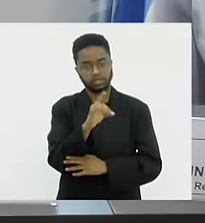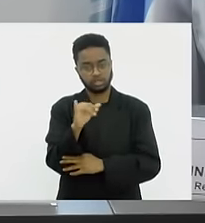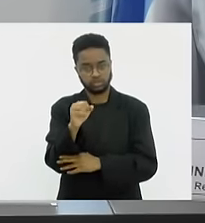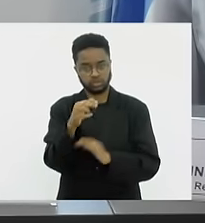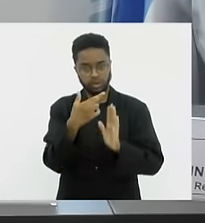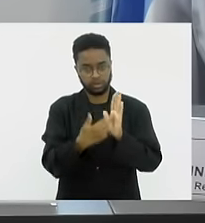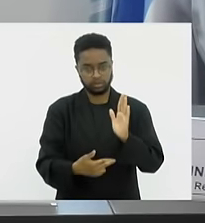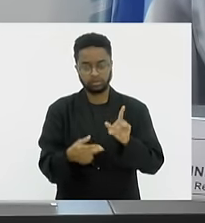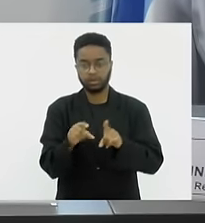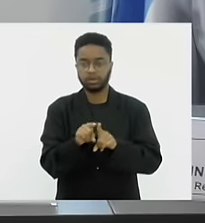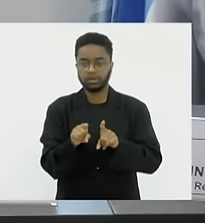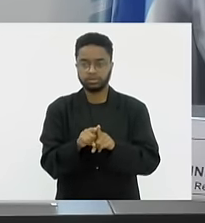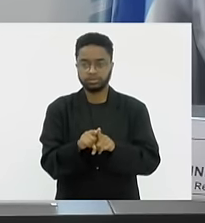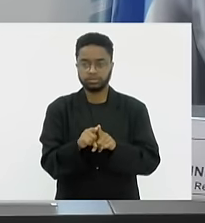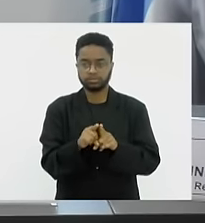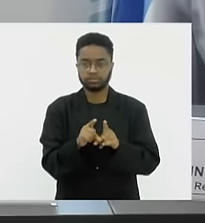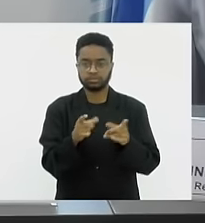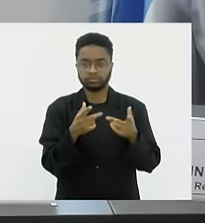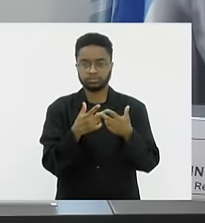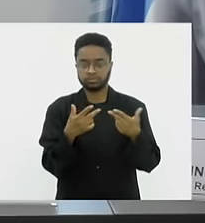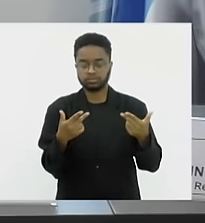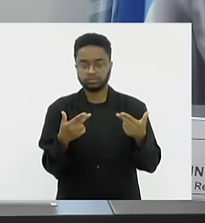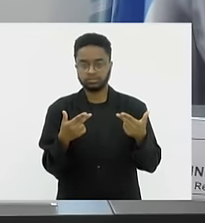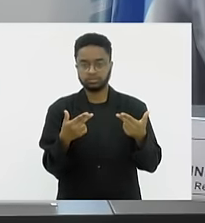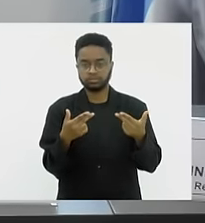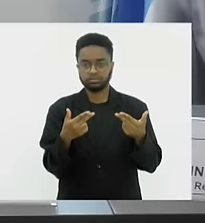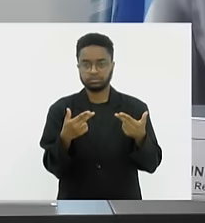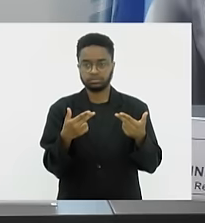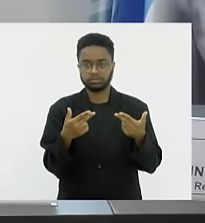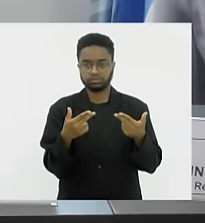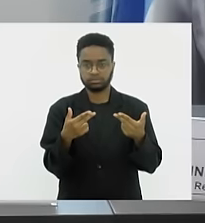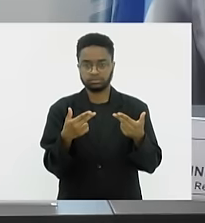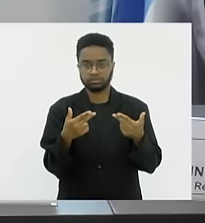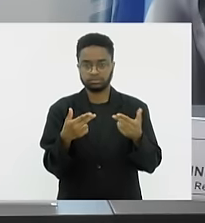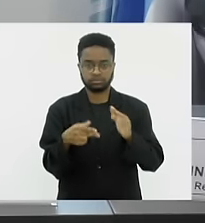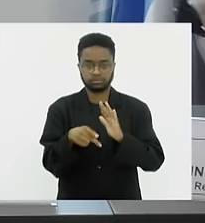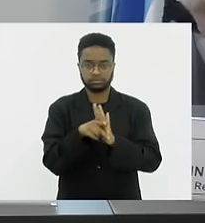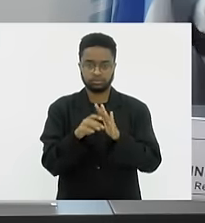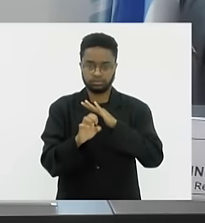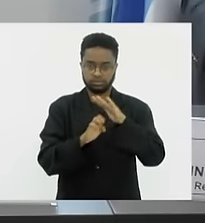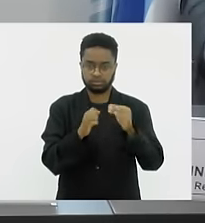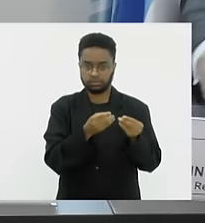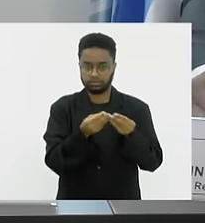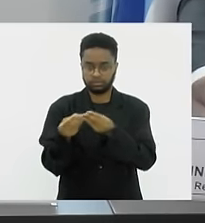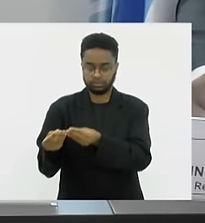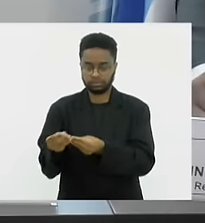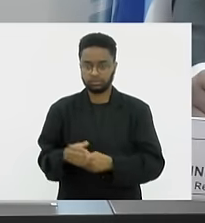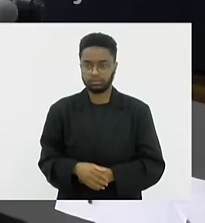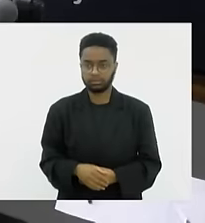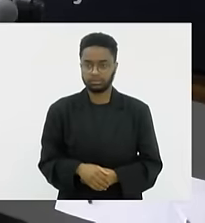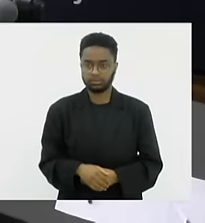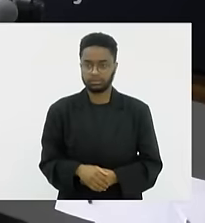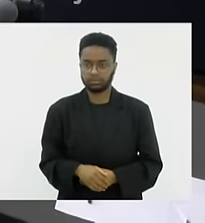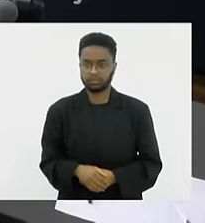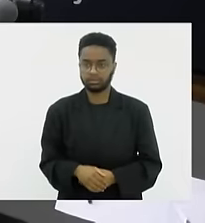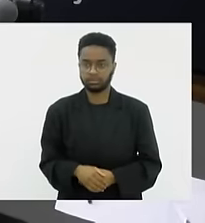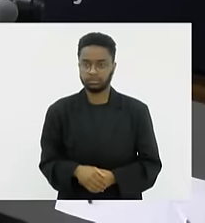o que foi encaminhado por parte da empresa. Todos estão atendendo,